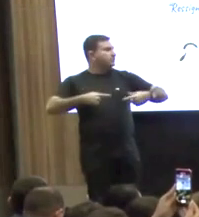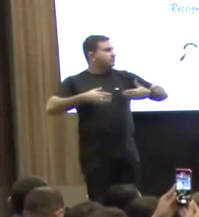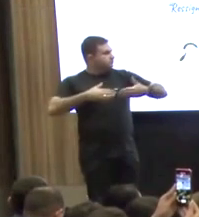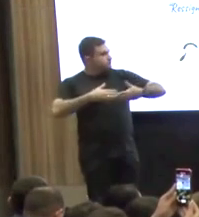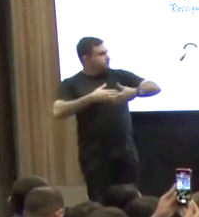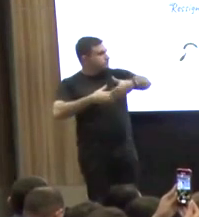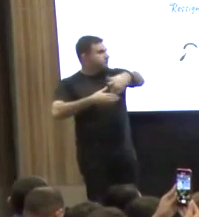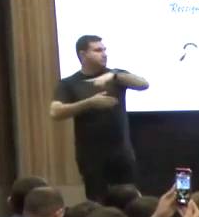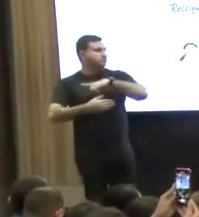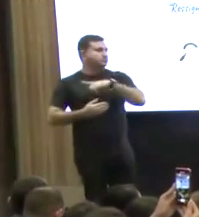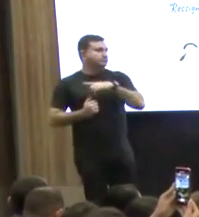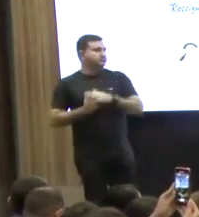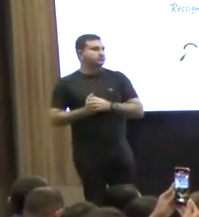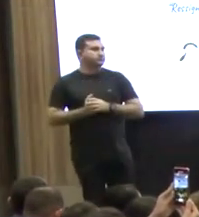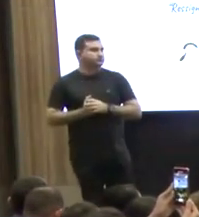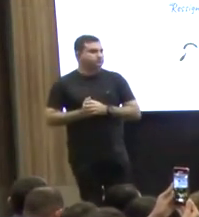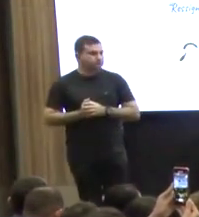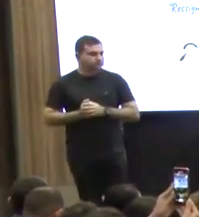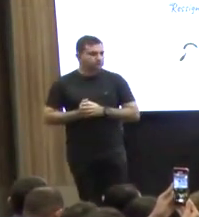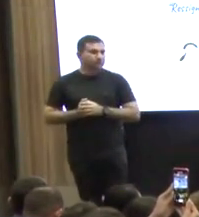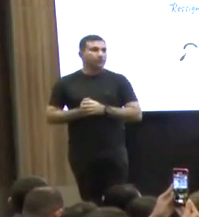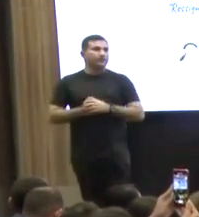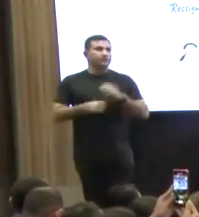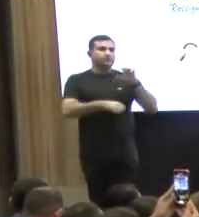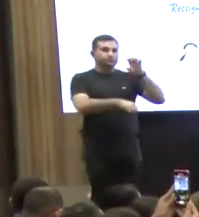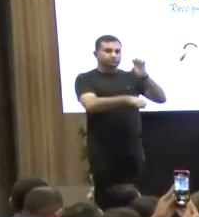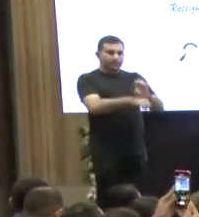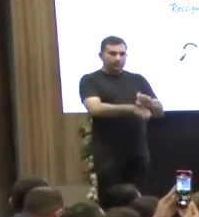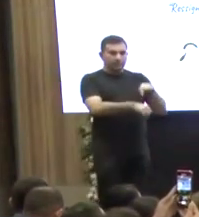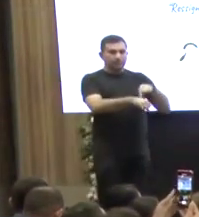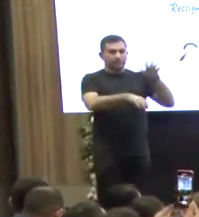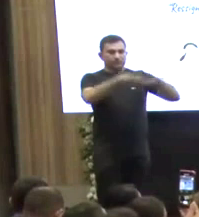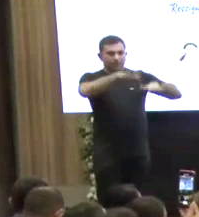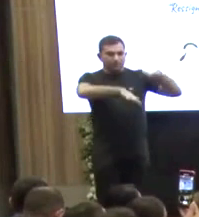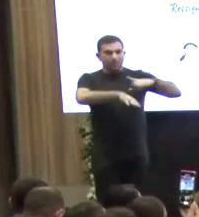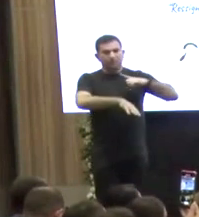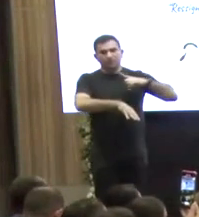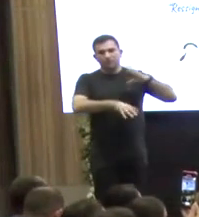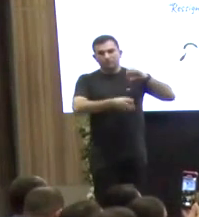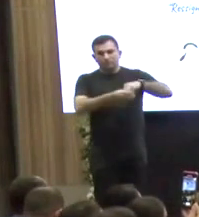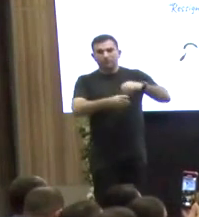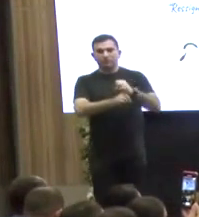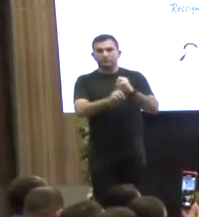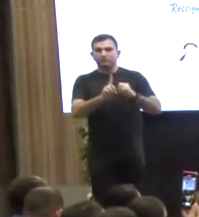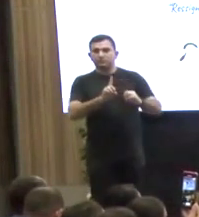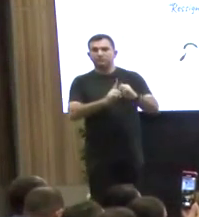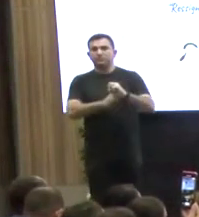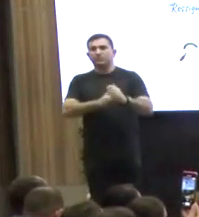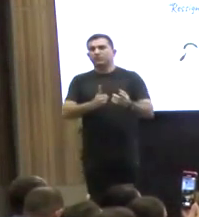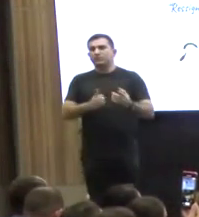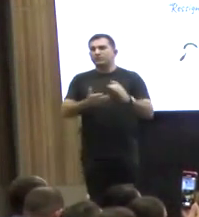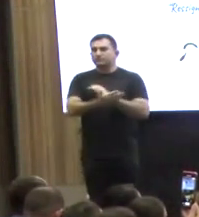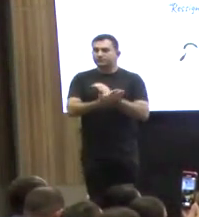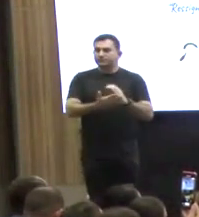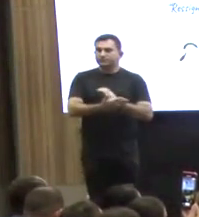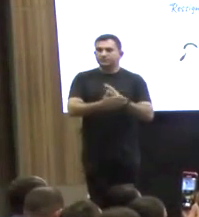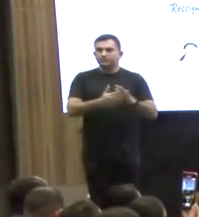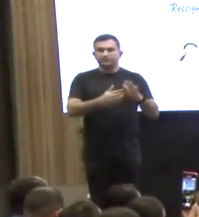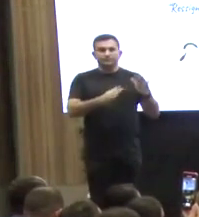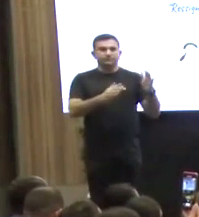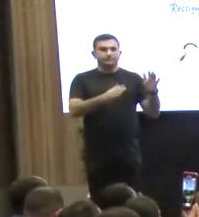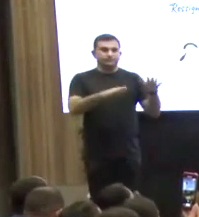nós pensamos que a necropolítica ela tem, em síntese, essa ideia, quando vai além de pensar